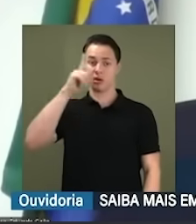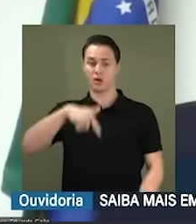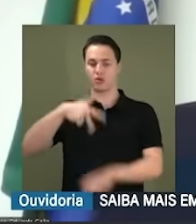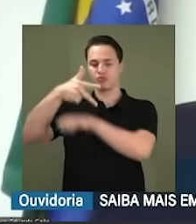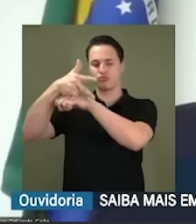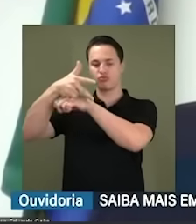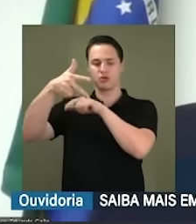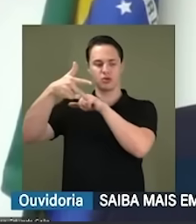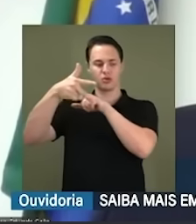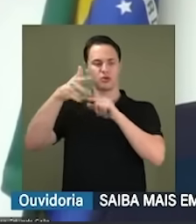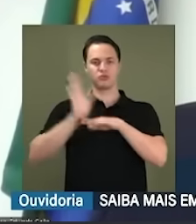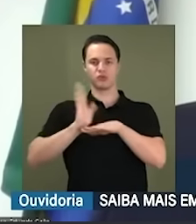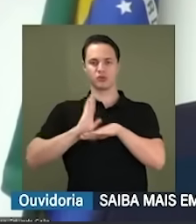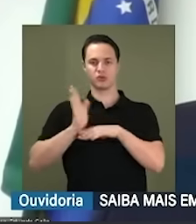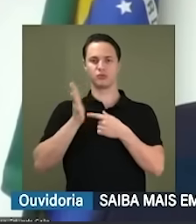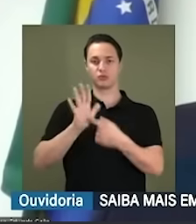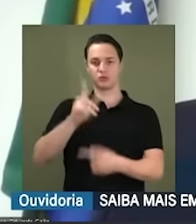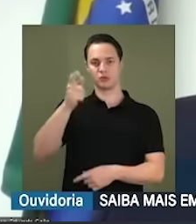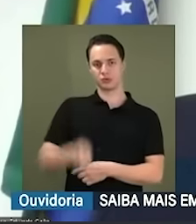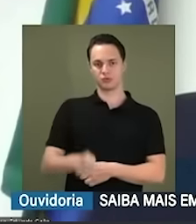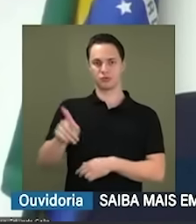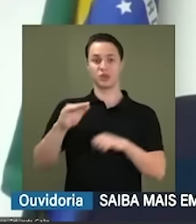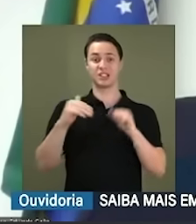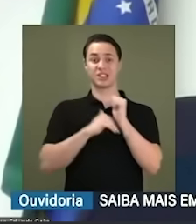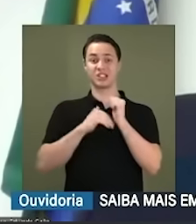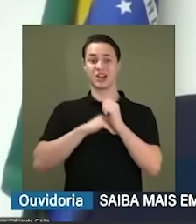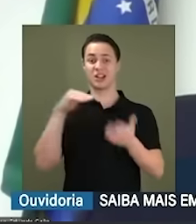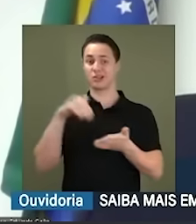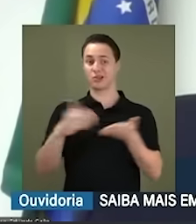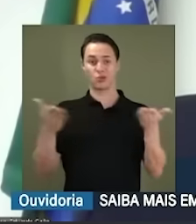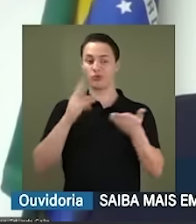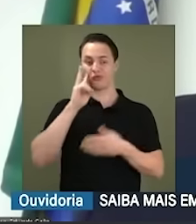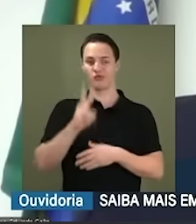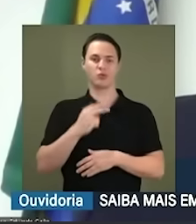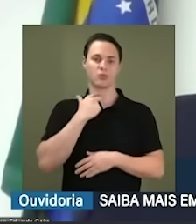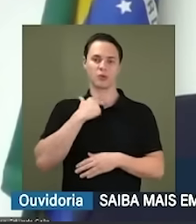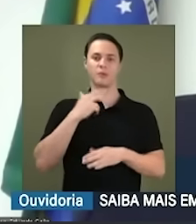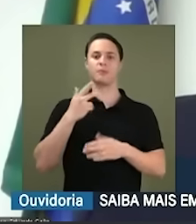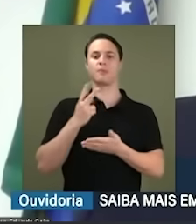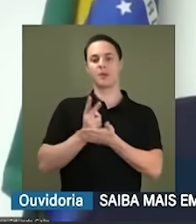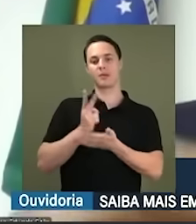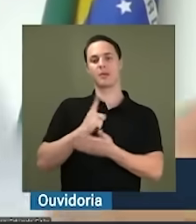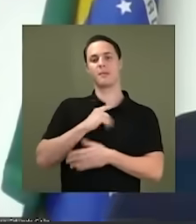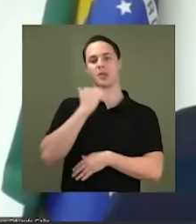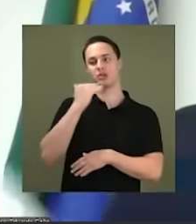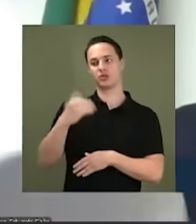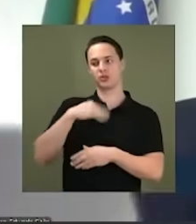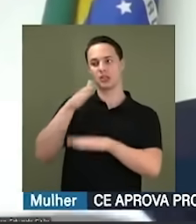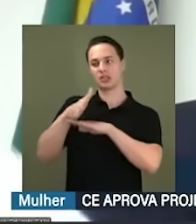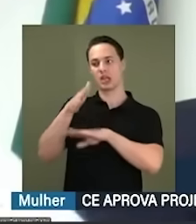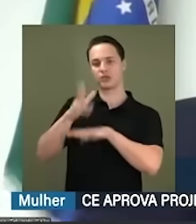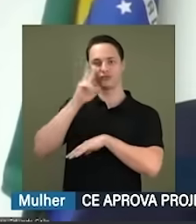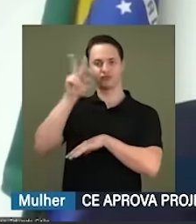por decisão do ministro, estão mantidas em sigilo até hoje, apesar dos vários pedidos da defesa e